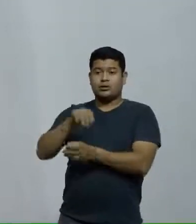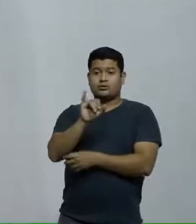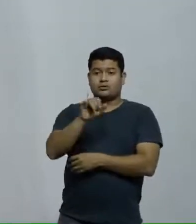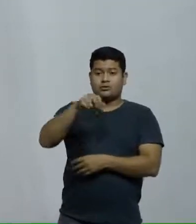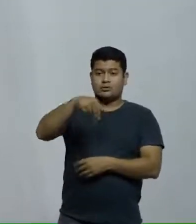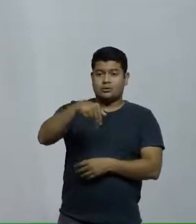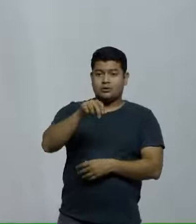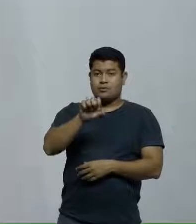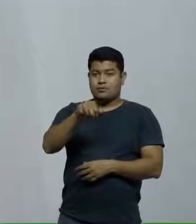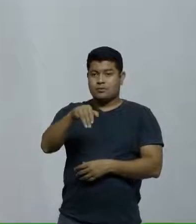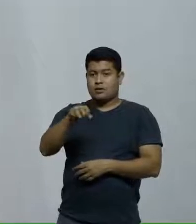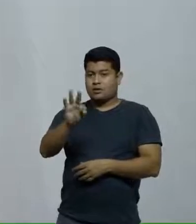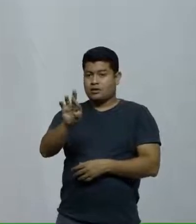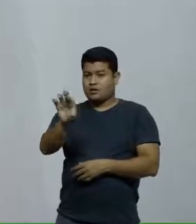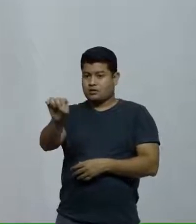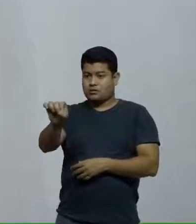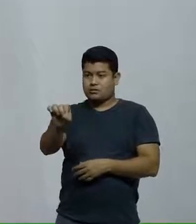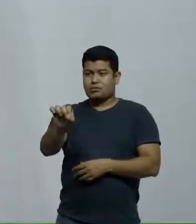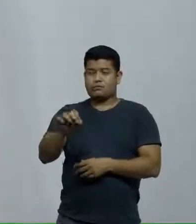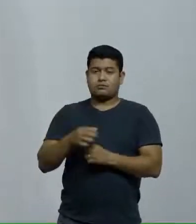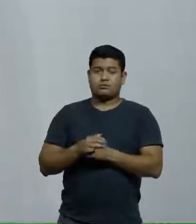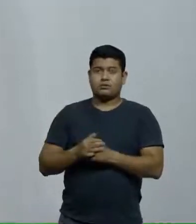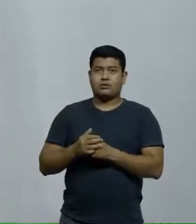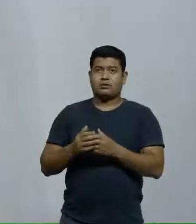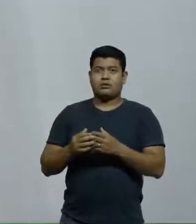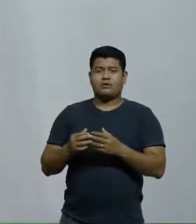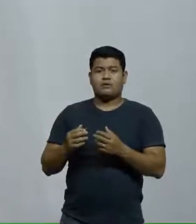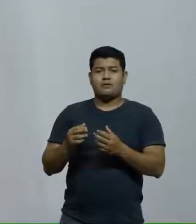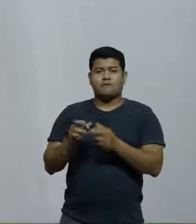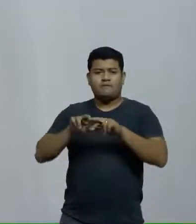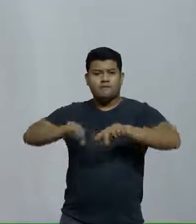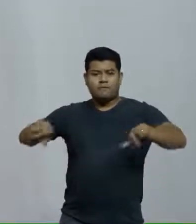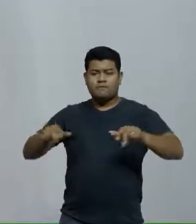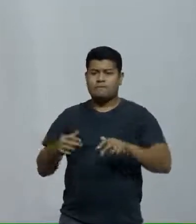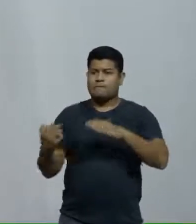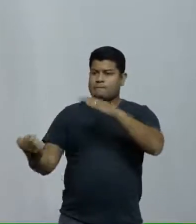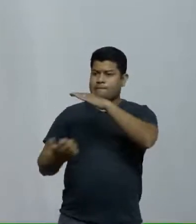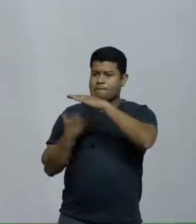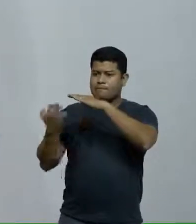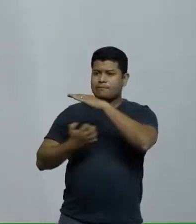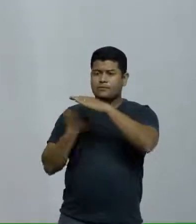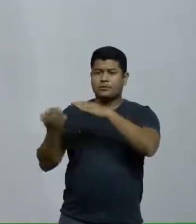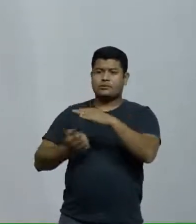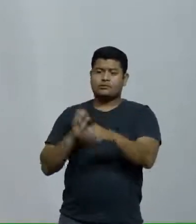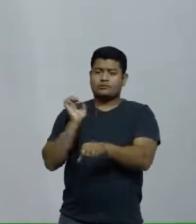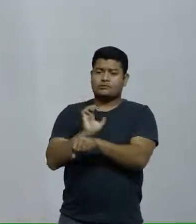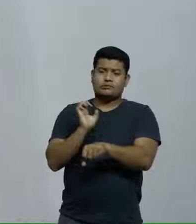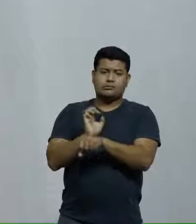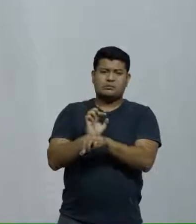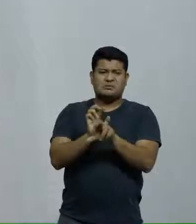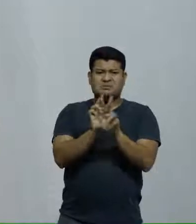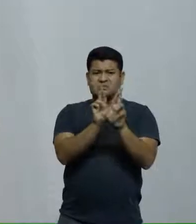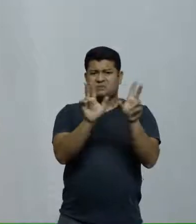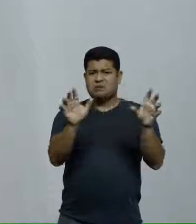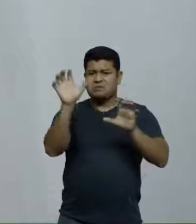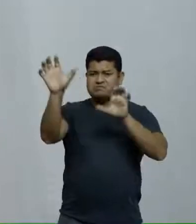empresas nacionais, e quando eu digo irregularidades, vem empresas de todos os estados, né,